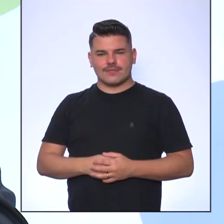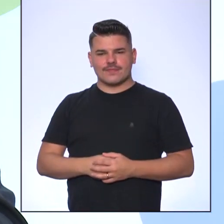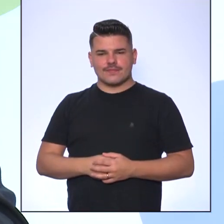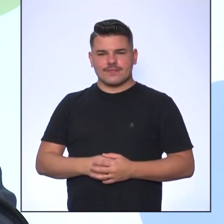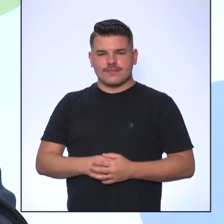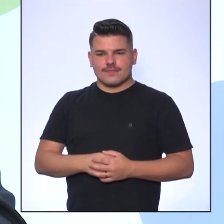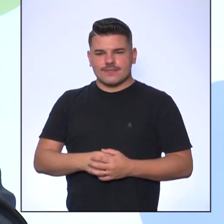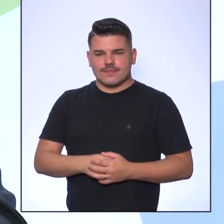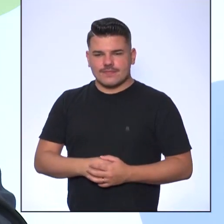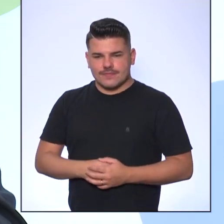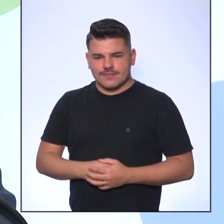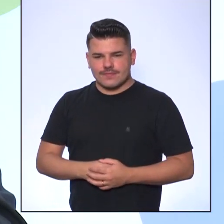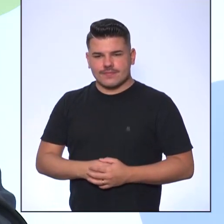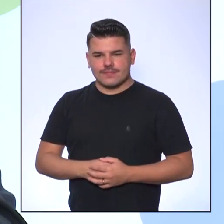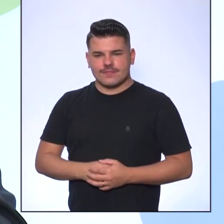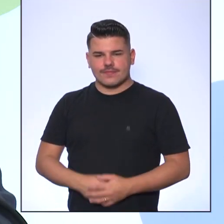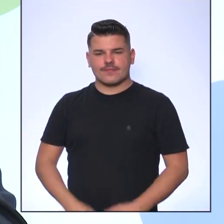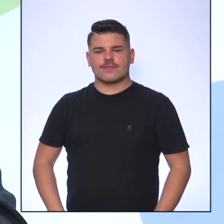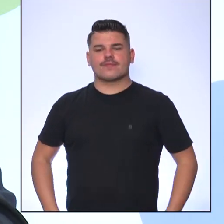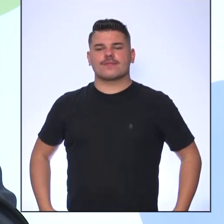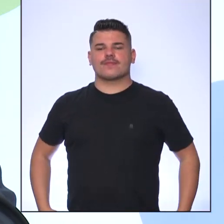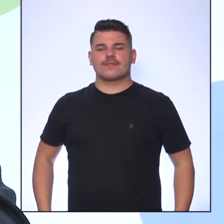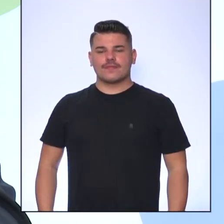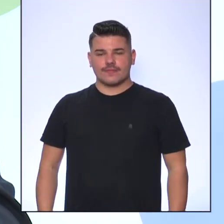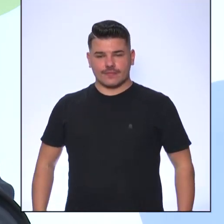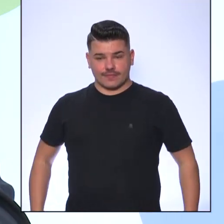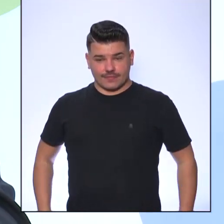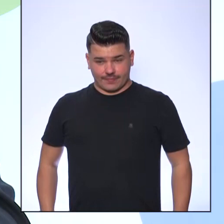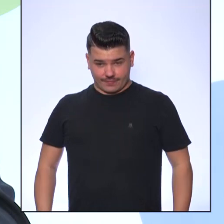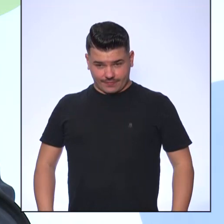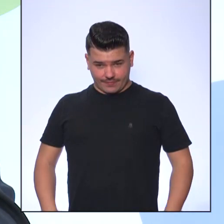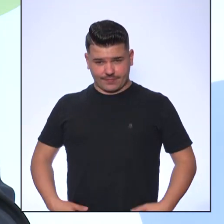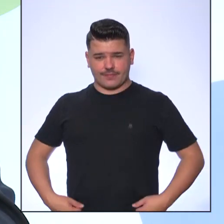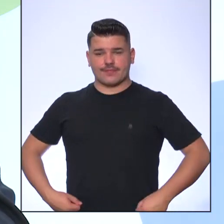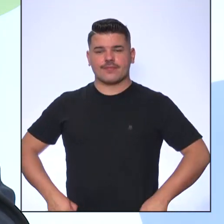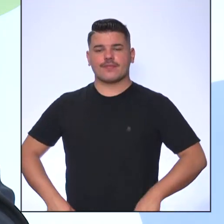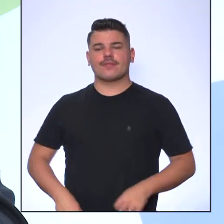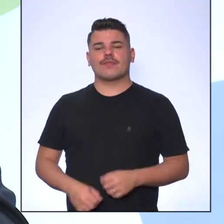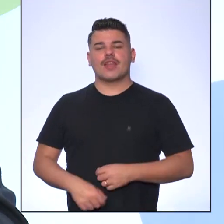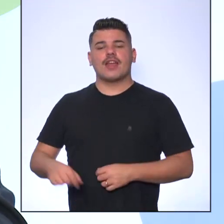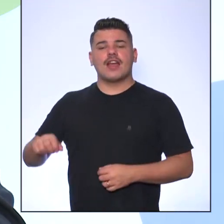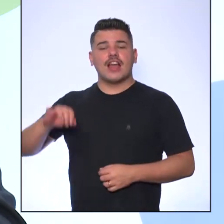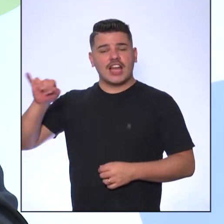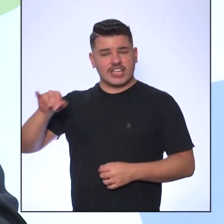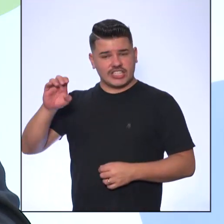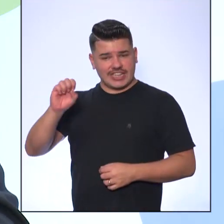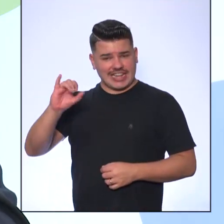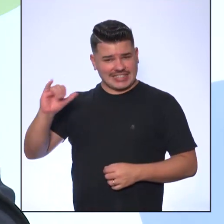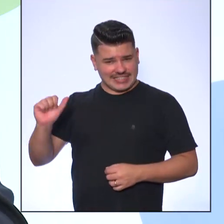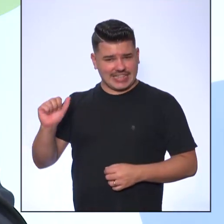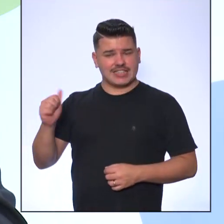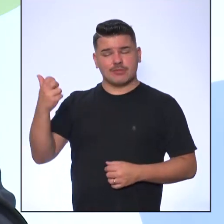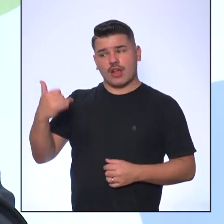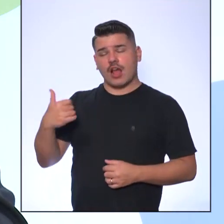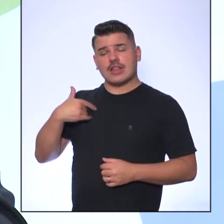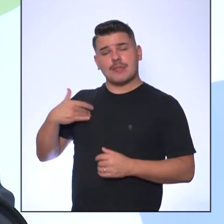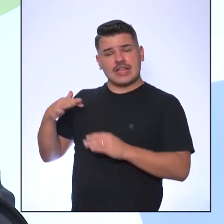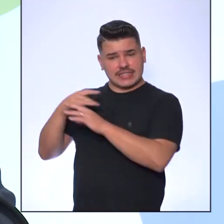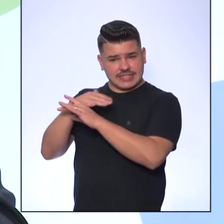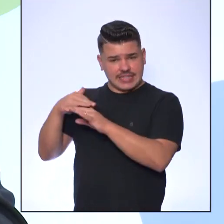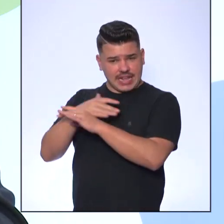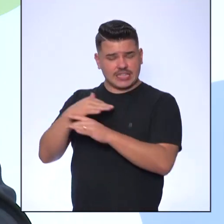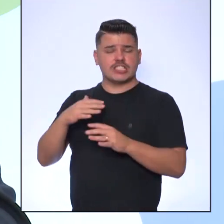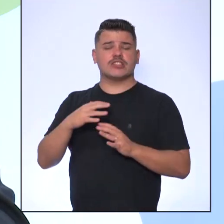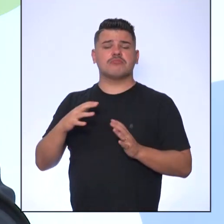o Enem com muita tranquilidade, se Deus quiser. A Jéssica, e alguns comentaram aqui, olha, na minha cidade já acabou as vagas do